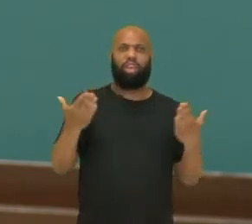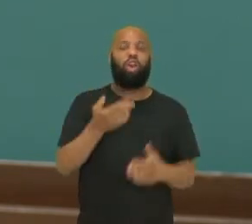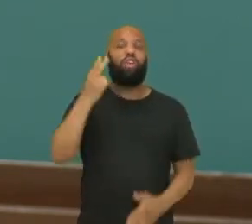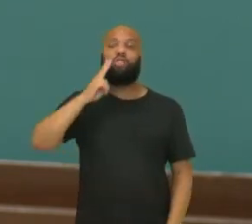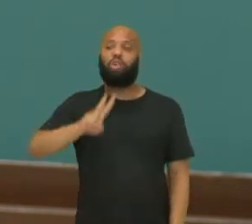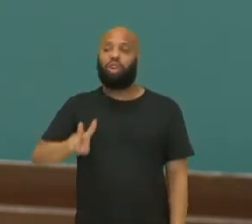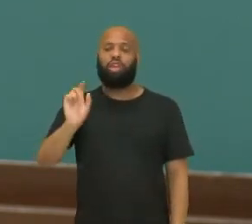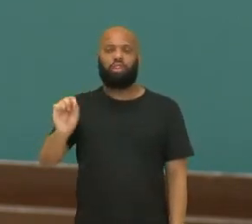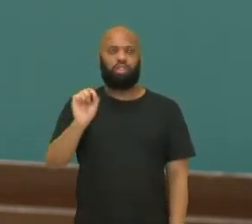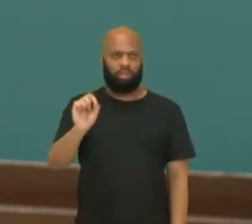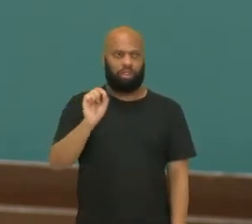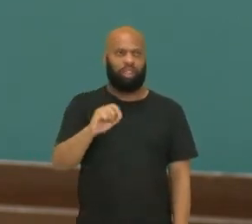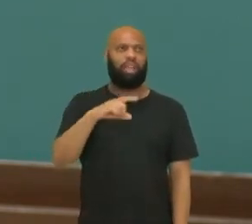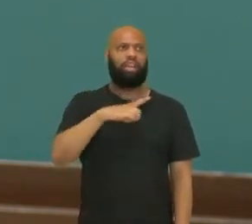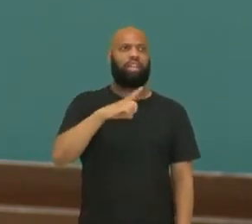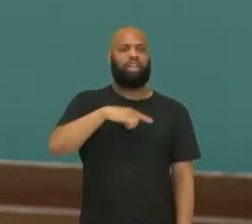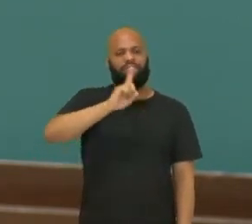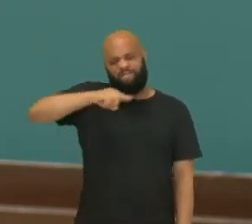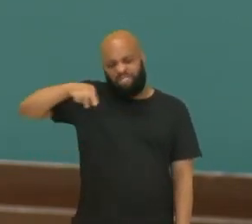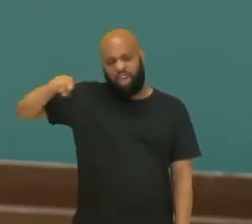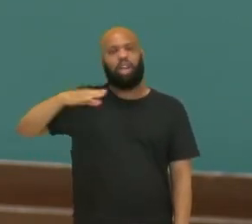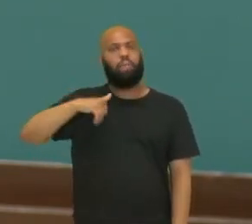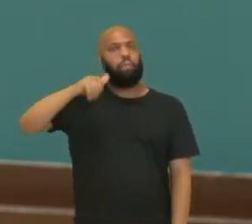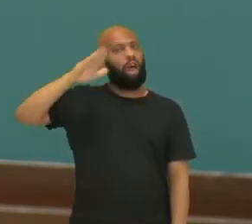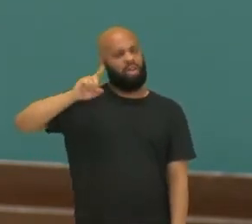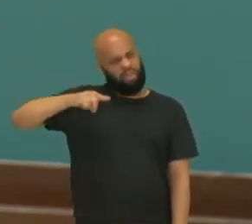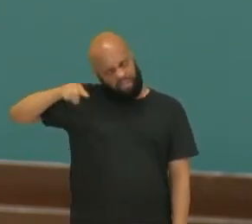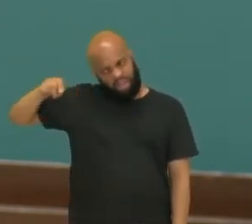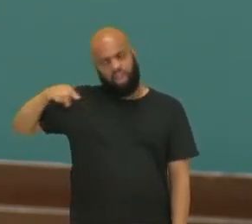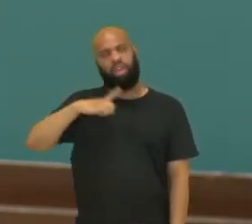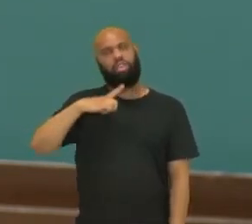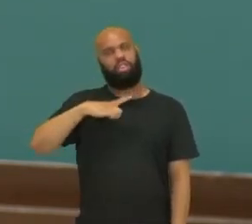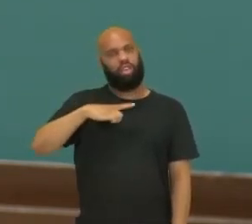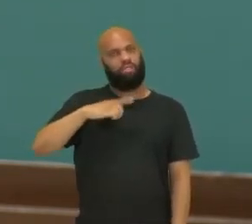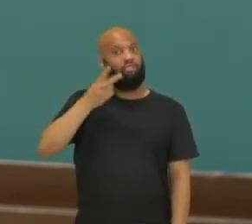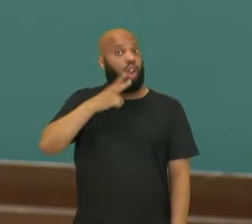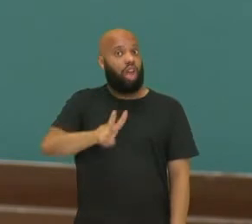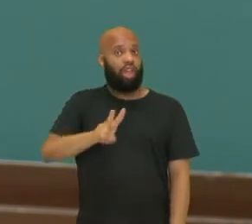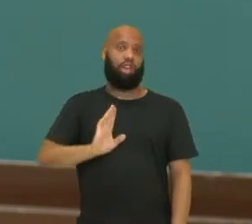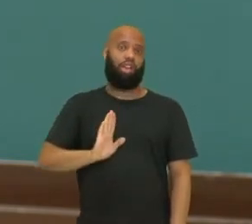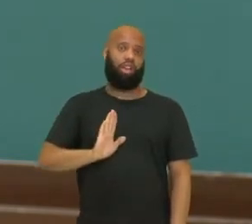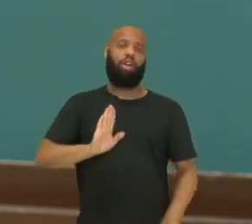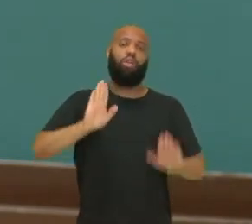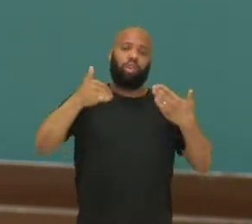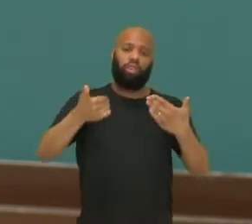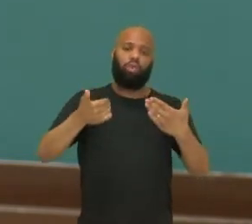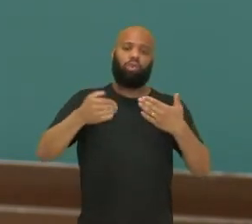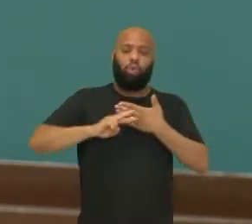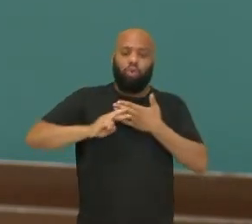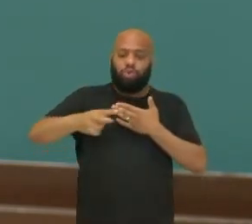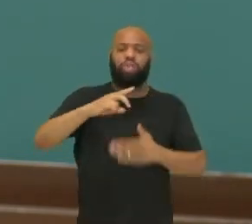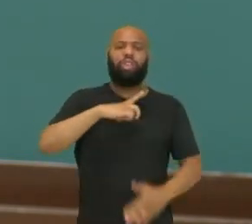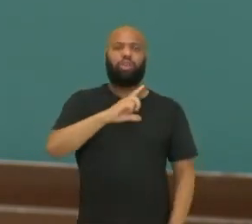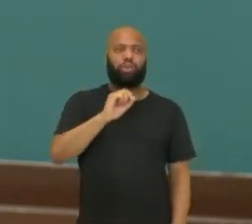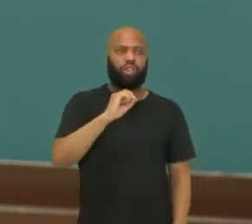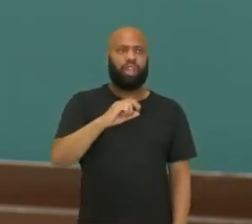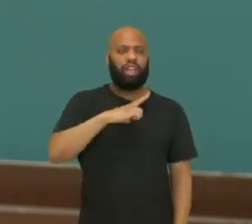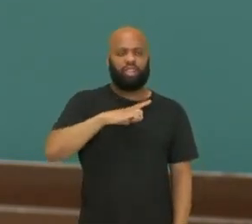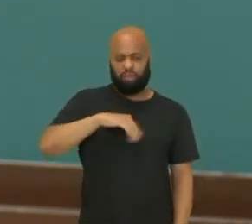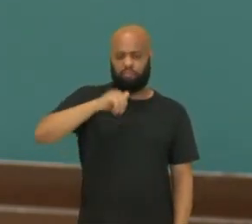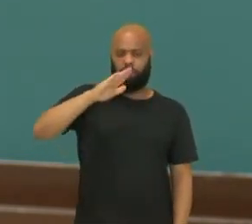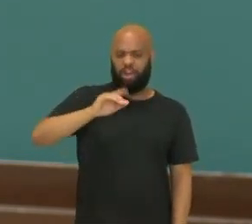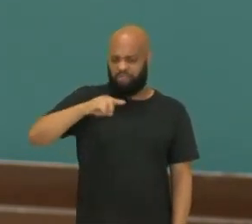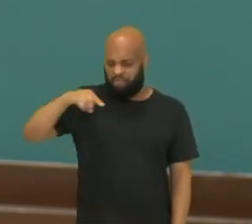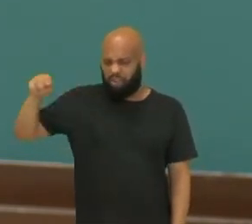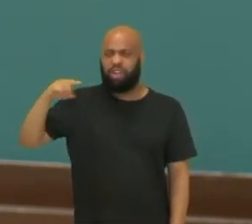violeta, ele tem maior frequência. E aí, consequentemente, se ele tem maior frequência, ele